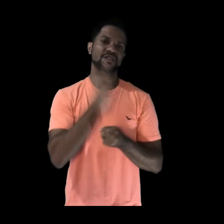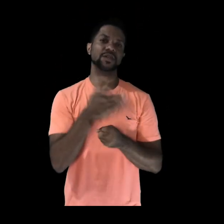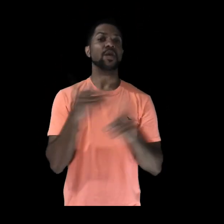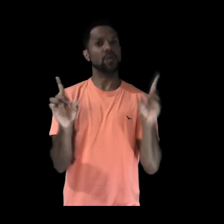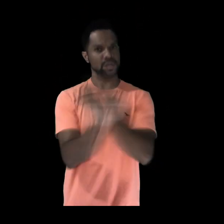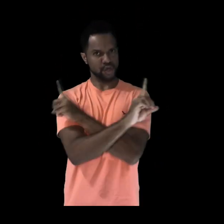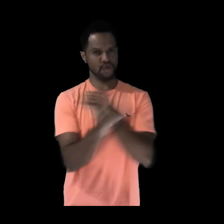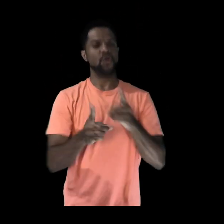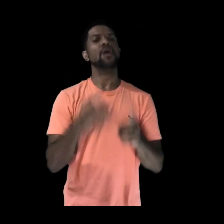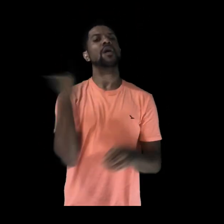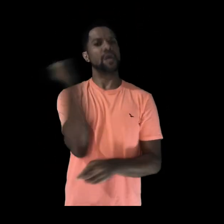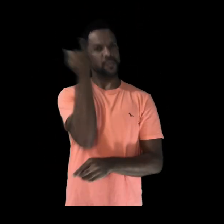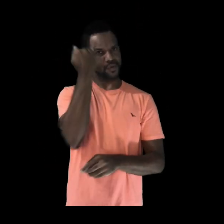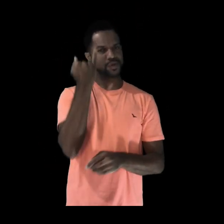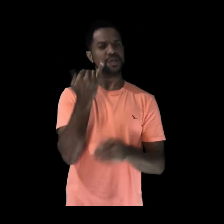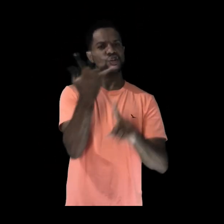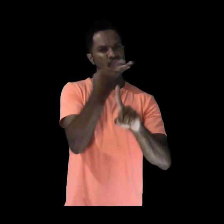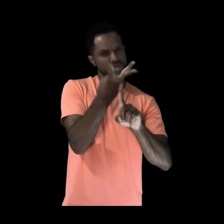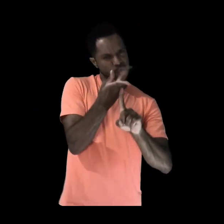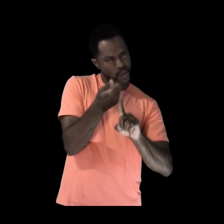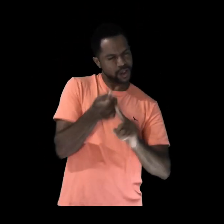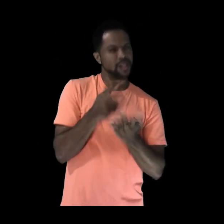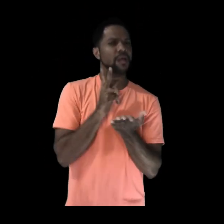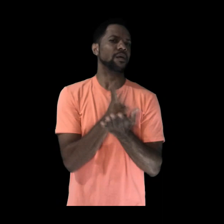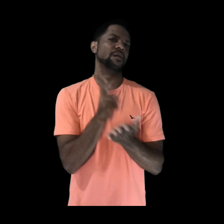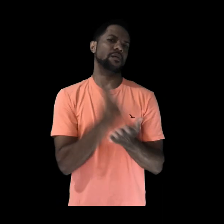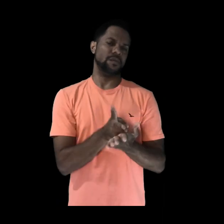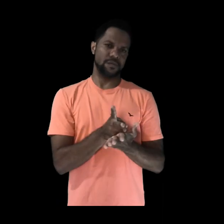ele é importante para manter a qualidade do serviço.